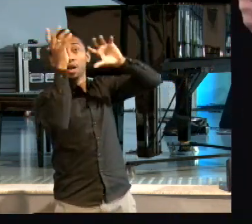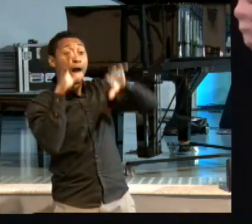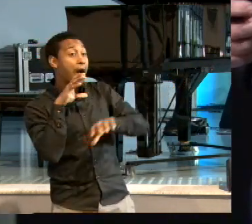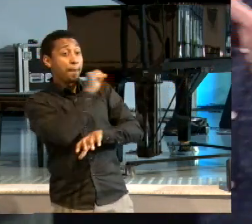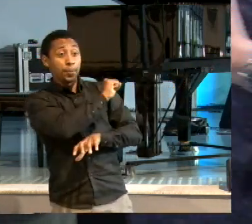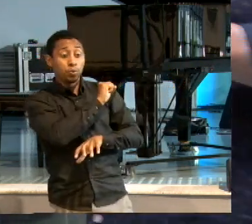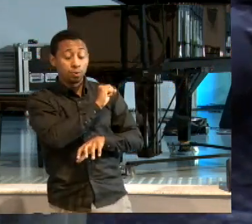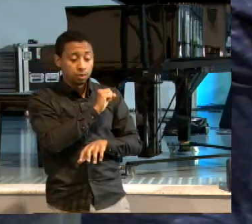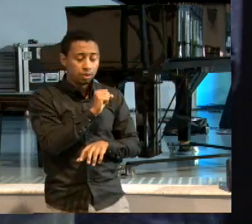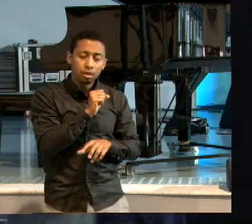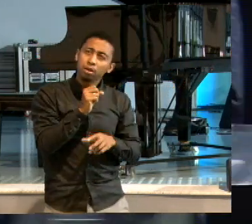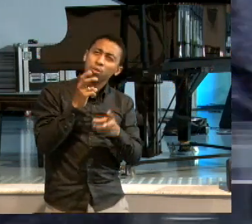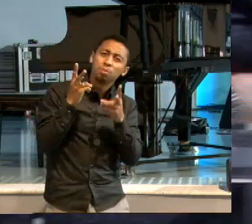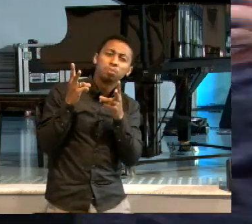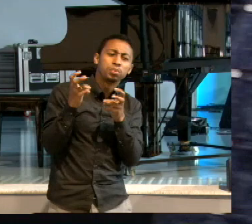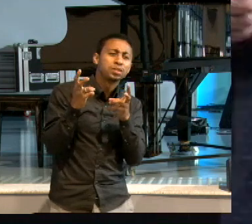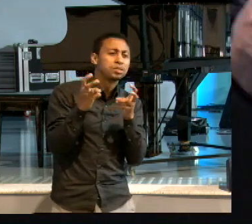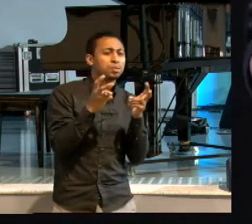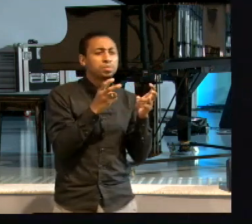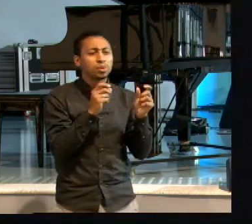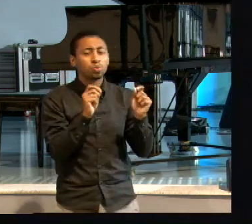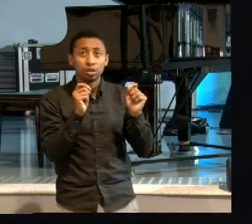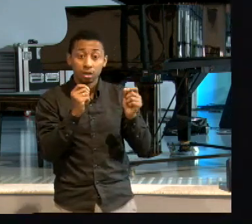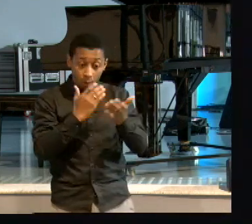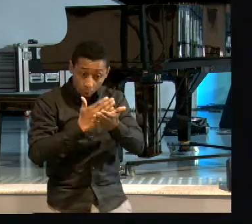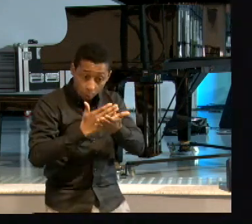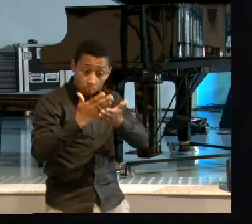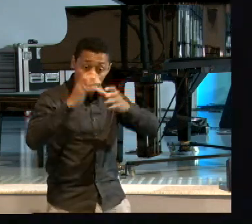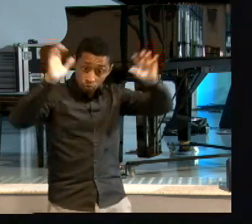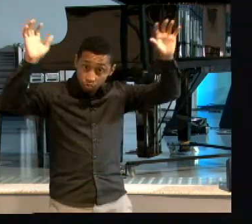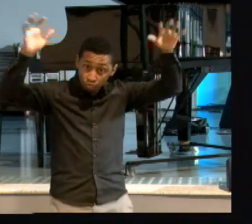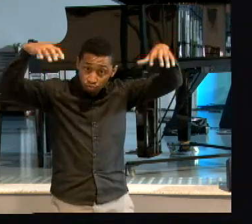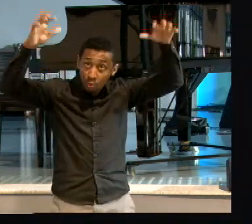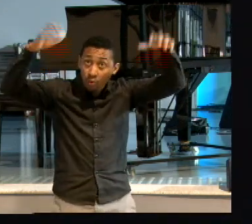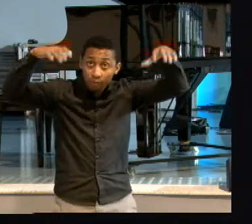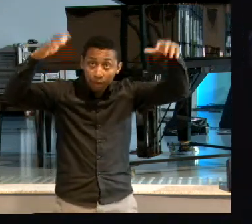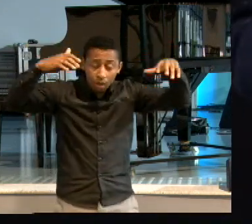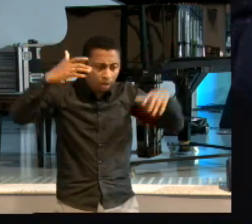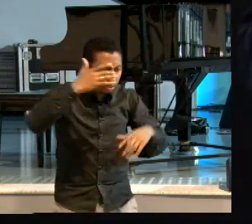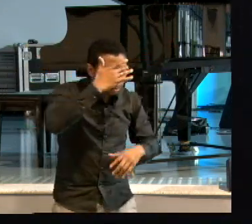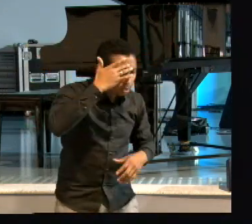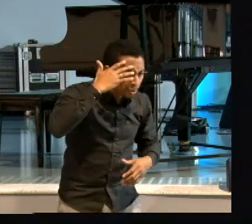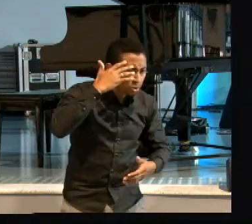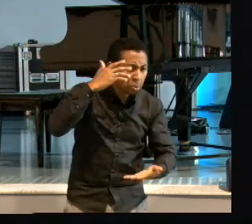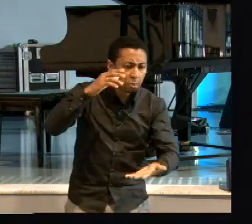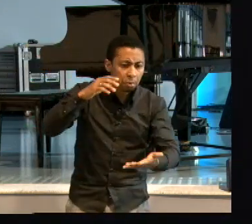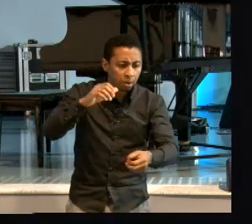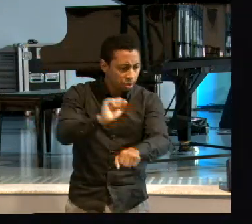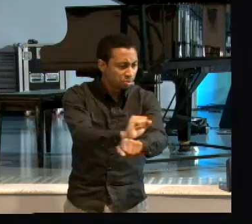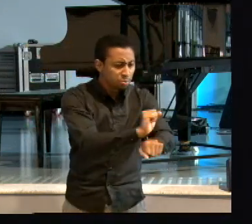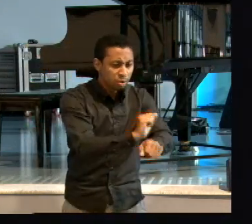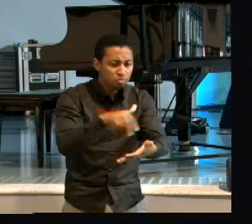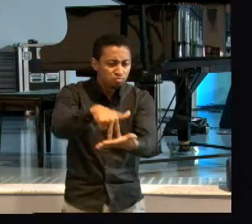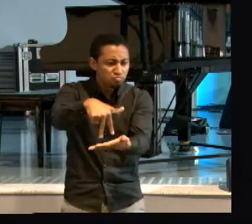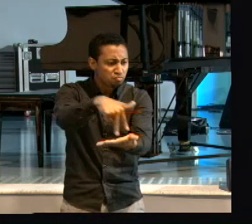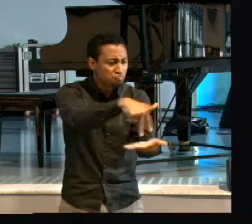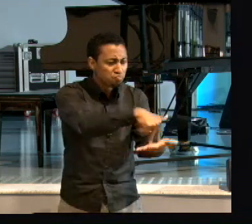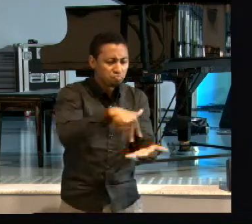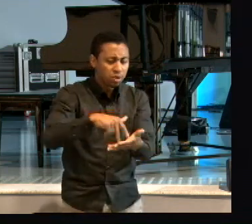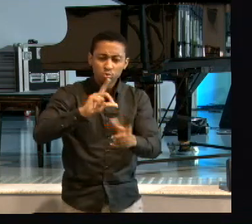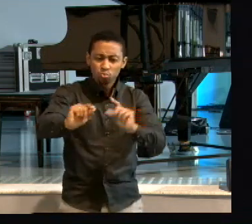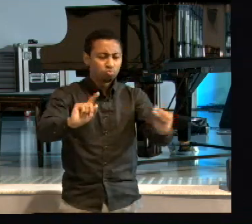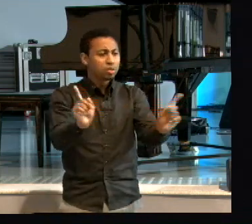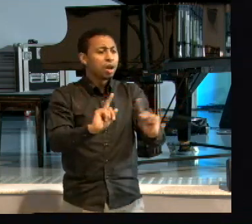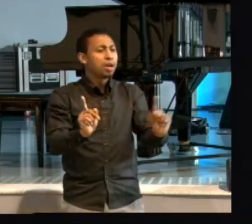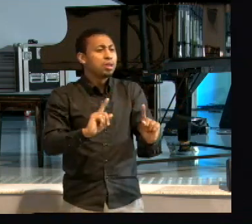eu percebi, a hora que começou a chover, não só que ninguém foi embora, mas como parecia haver uma reação mais boa do que